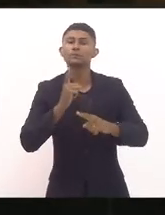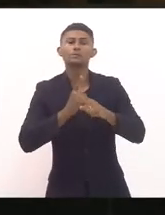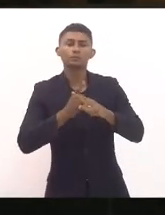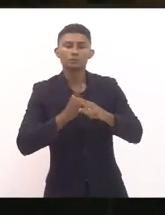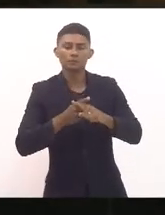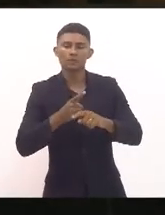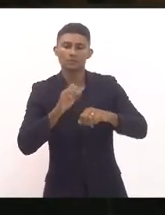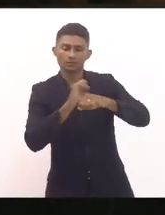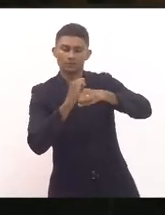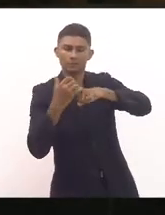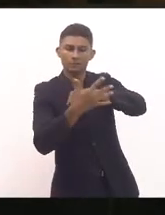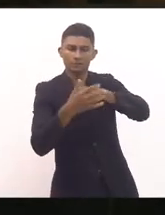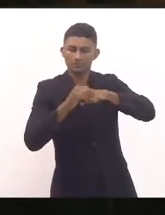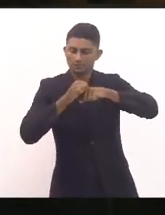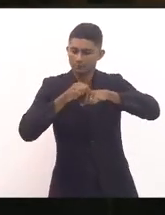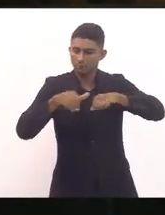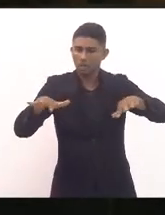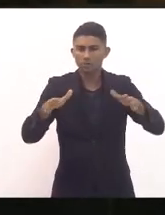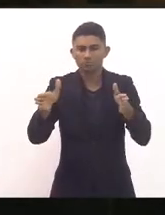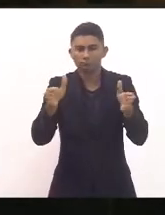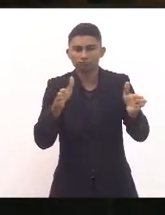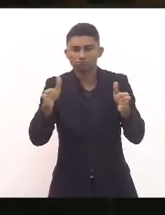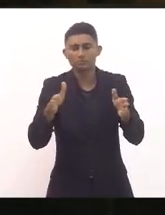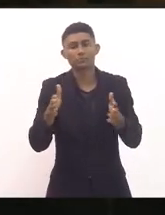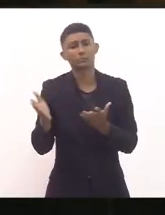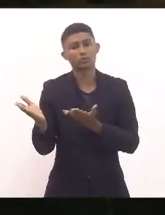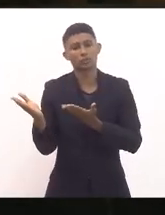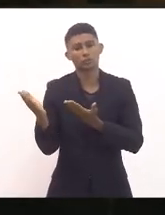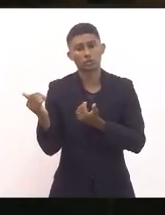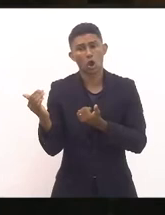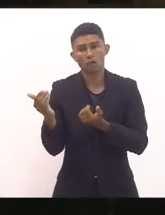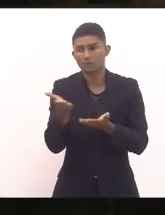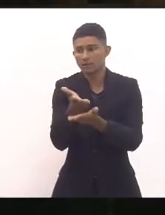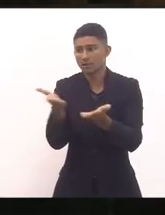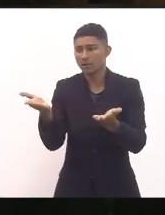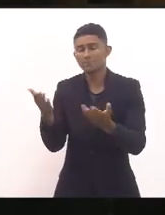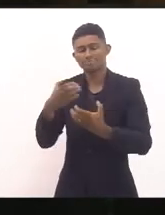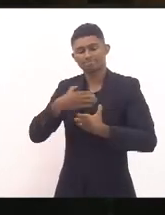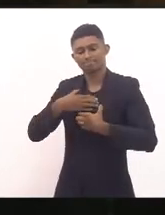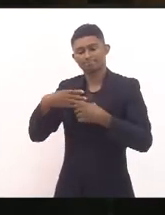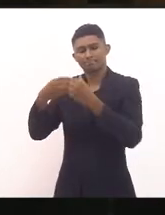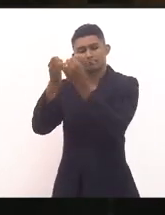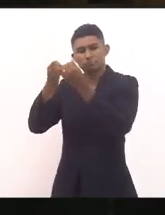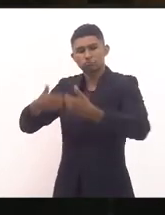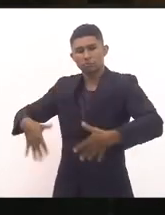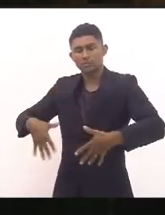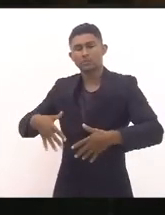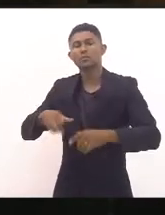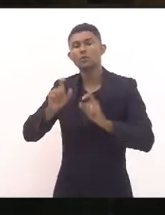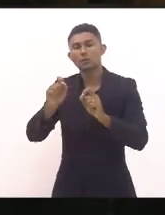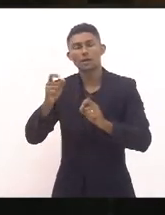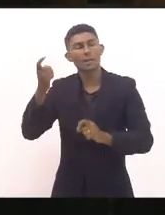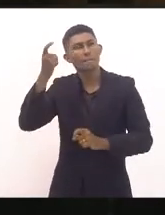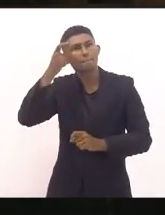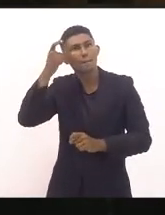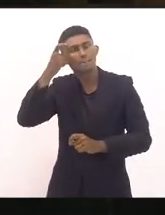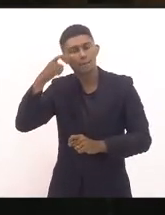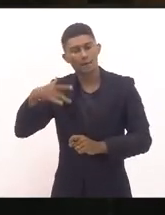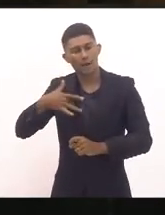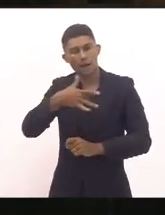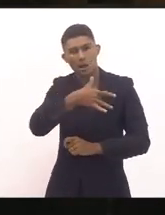com a Covid-19, muito impactante na saúde mental da nossa juventude. Temos um